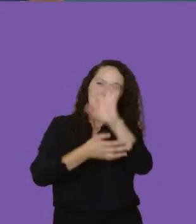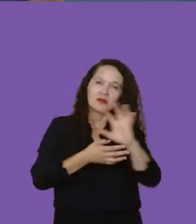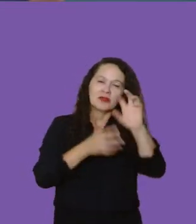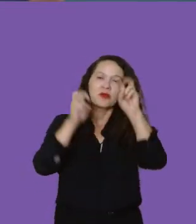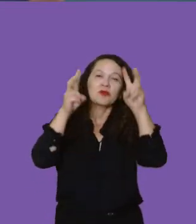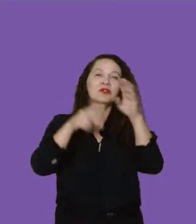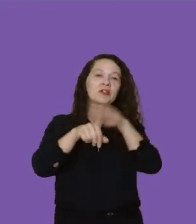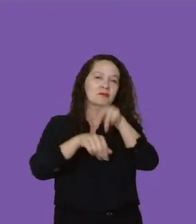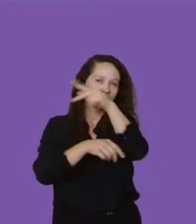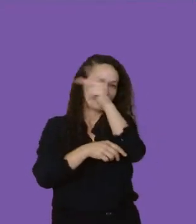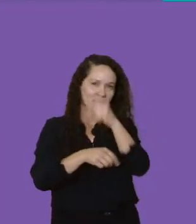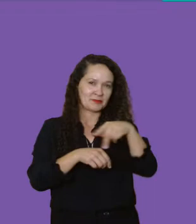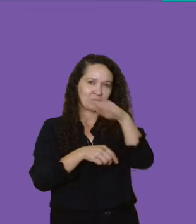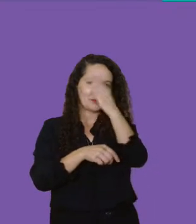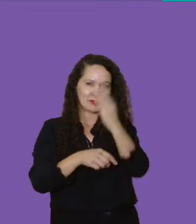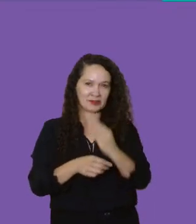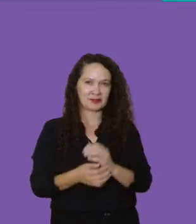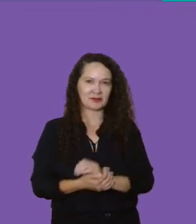no Brasil.